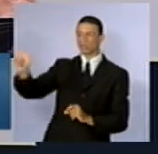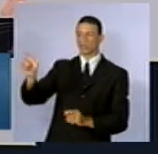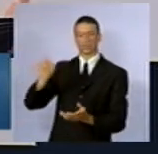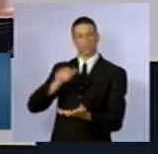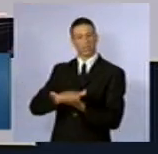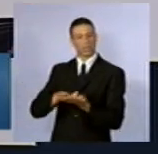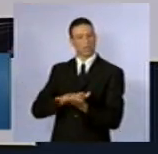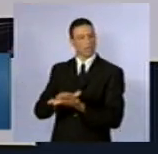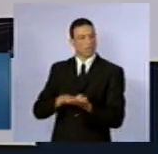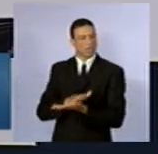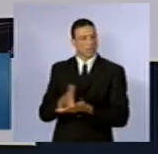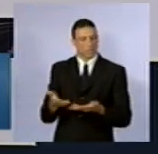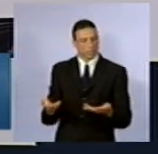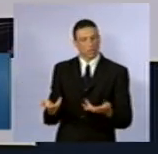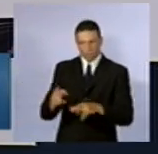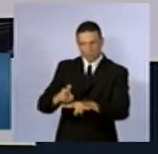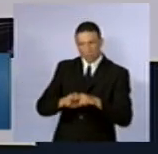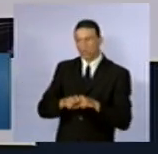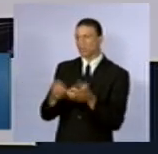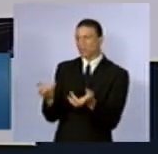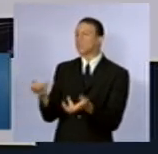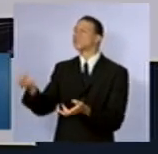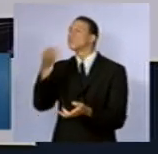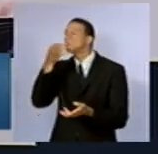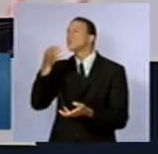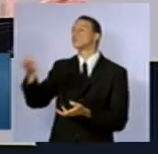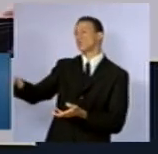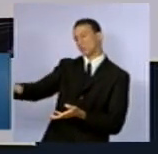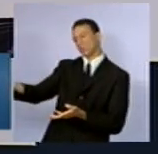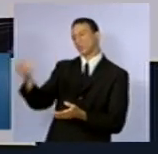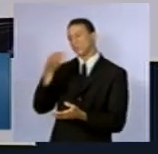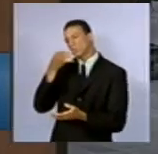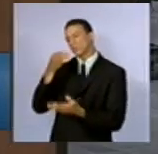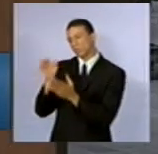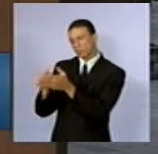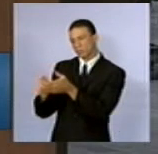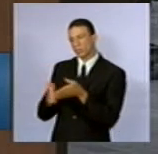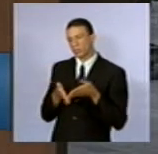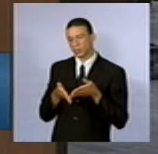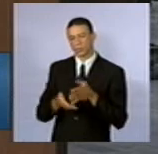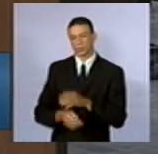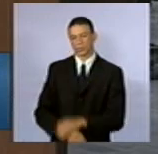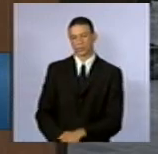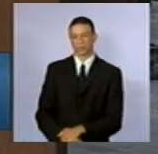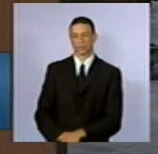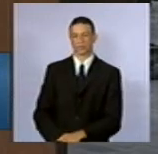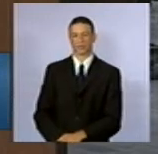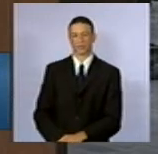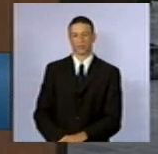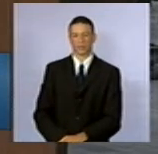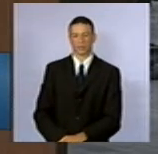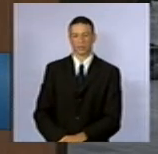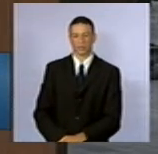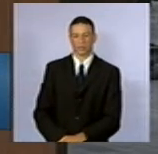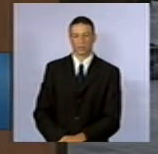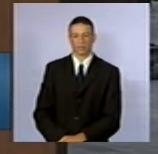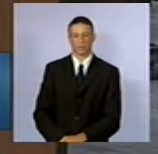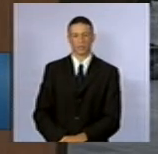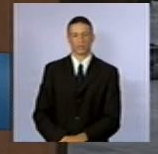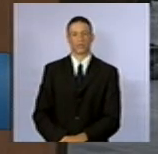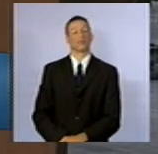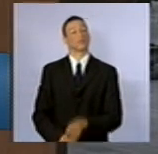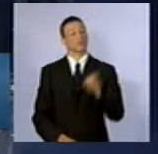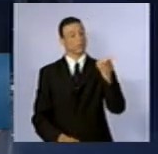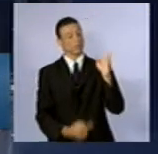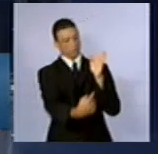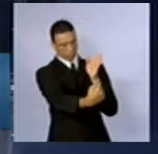contexto. Portanto, eu gostaria de ouvir do senhor também, se o presidente concordar. Não, a pergunta é muito